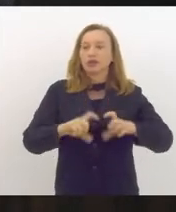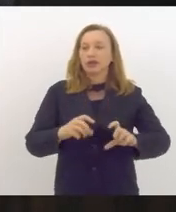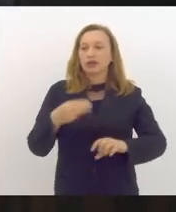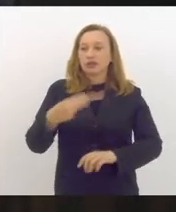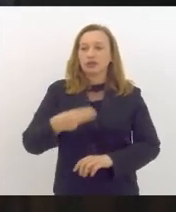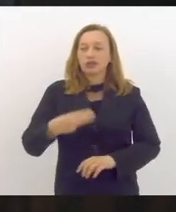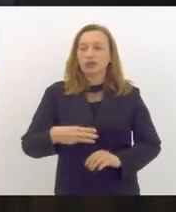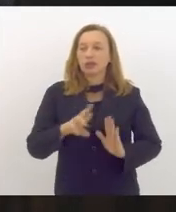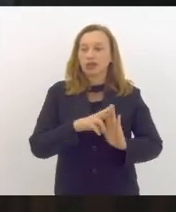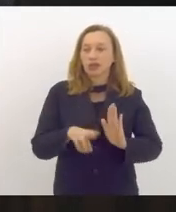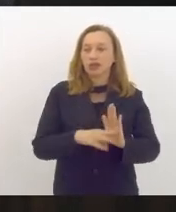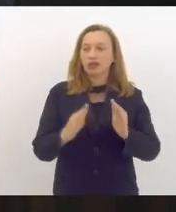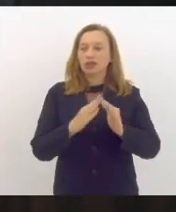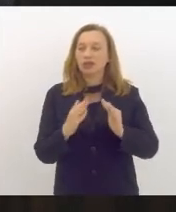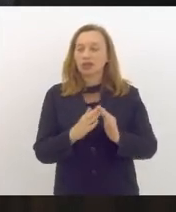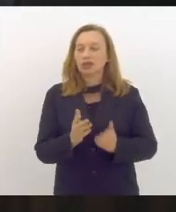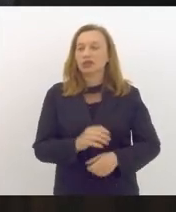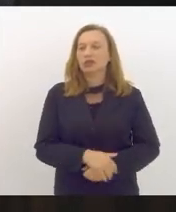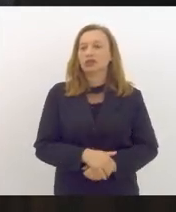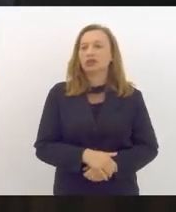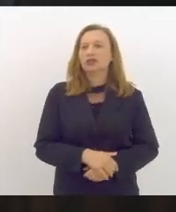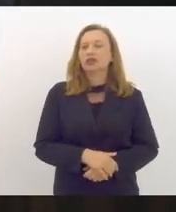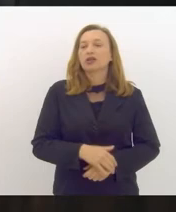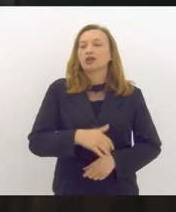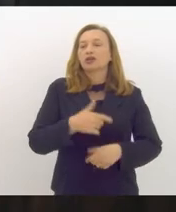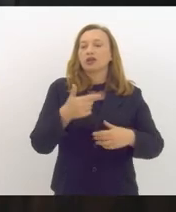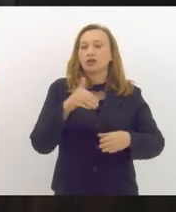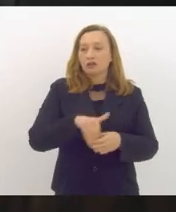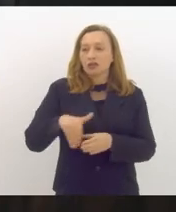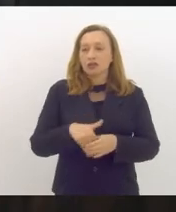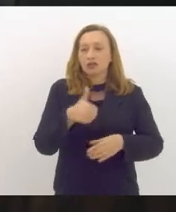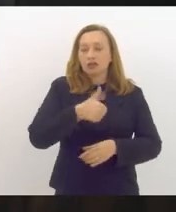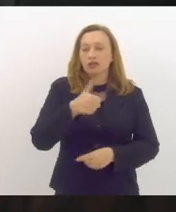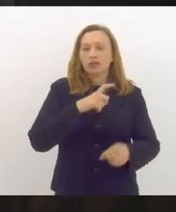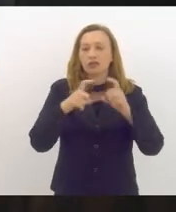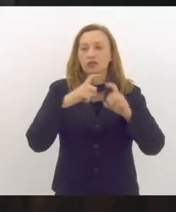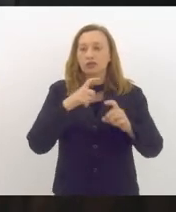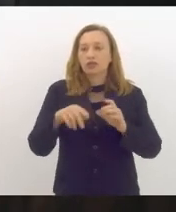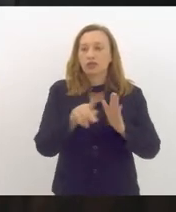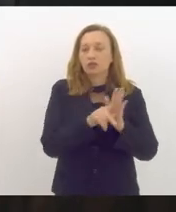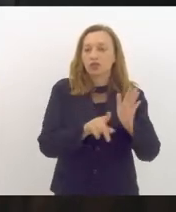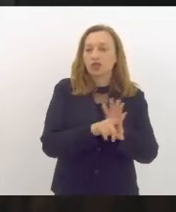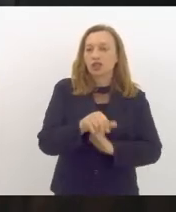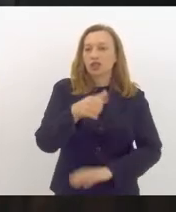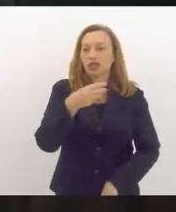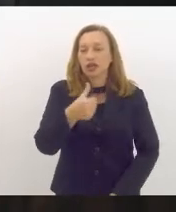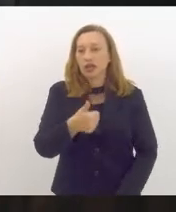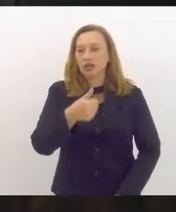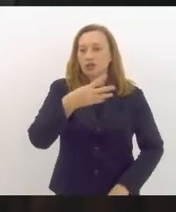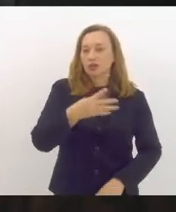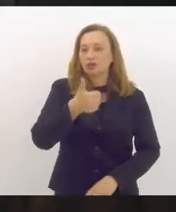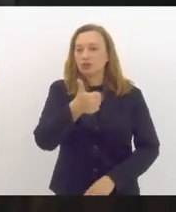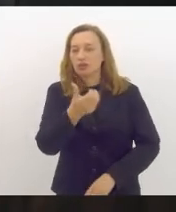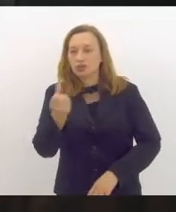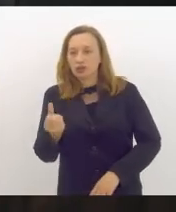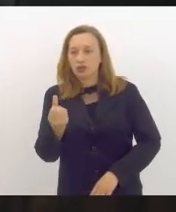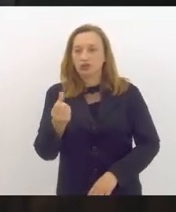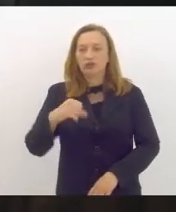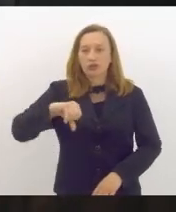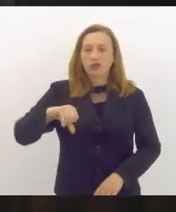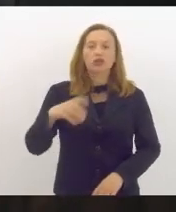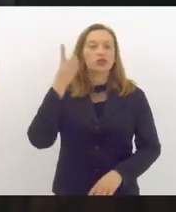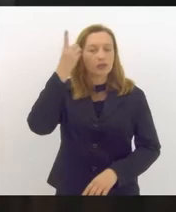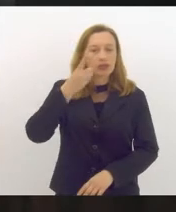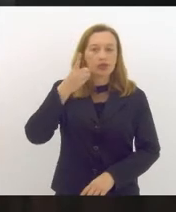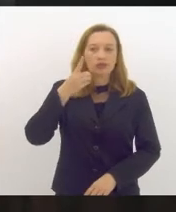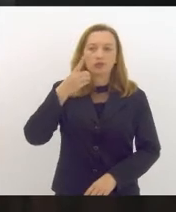Regimento Interno, interpretação ordinária, em votação, em primeira discussão, projeto de lei 14 de 2019, de autoria do deputado Márcio